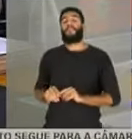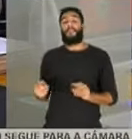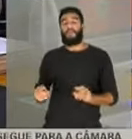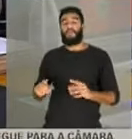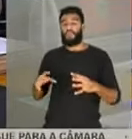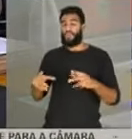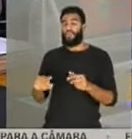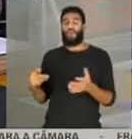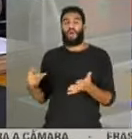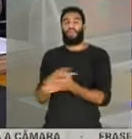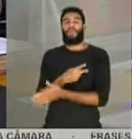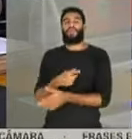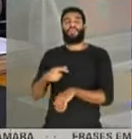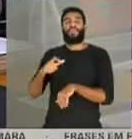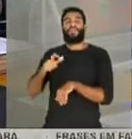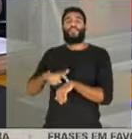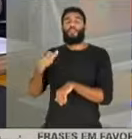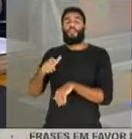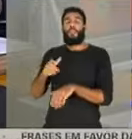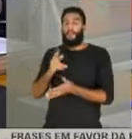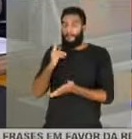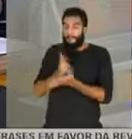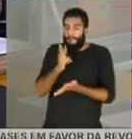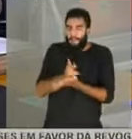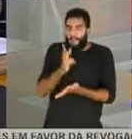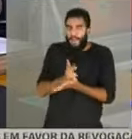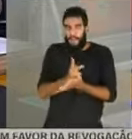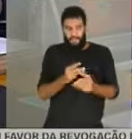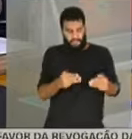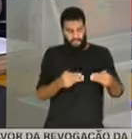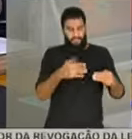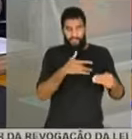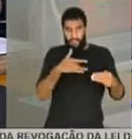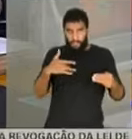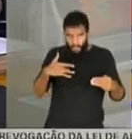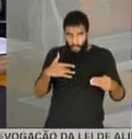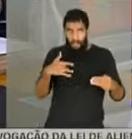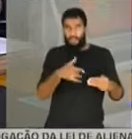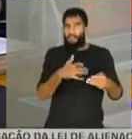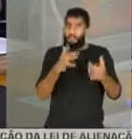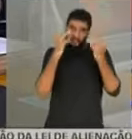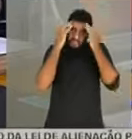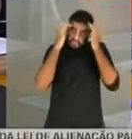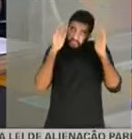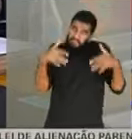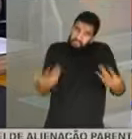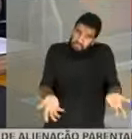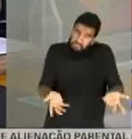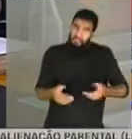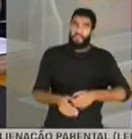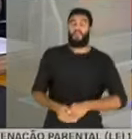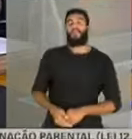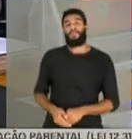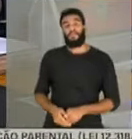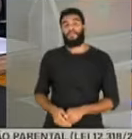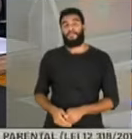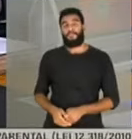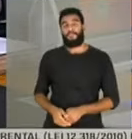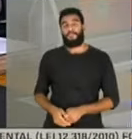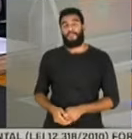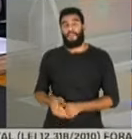tempo em que o Ministério da Saúde, por uma razão que ninguém sabe qual foi, e